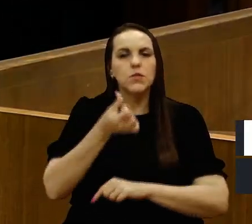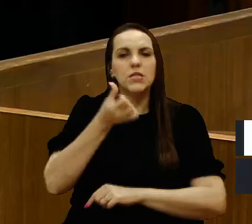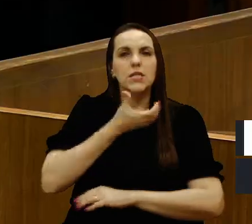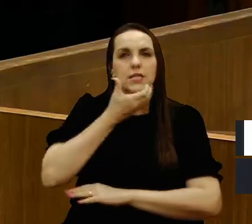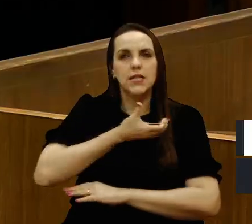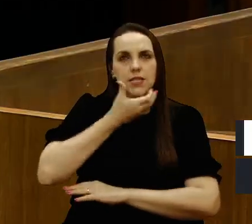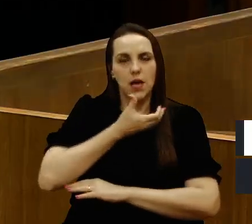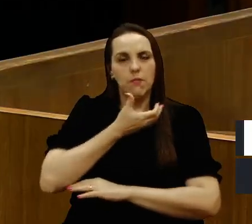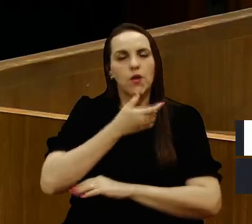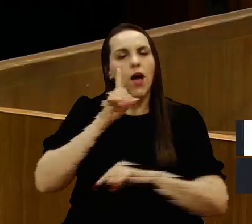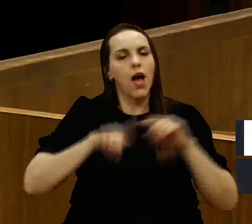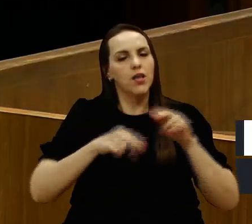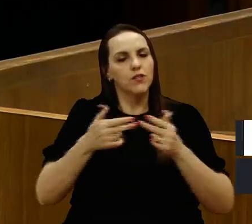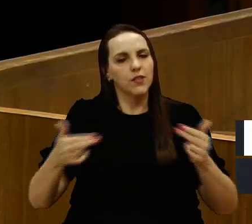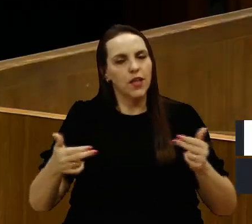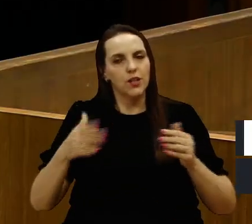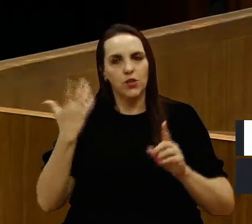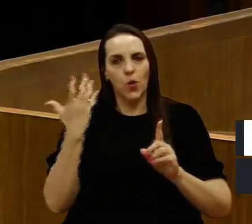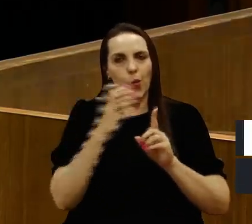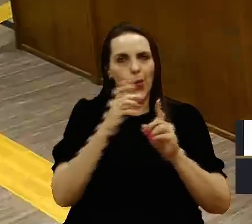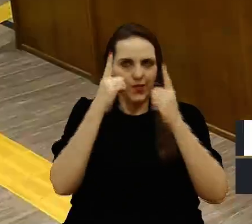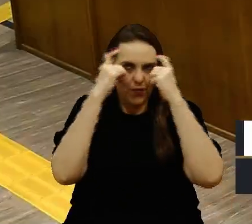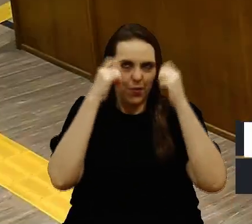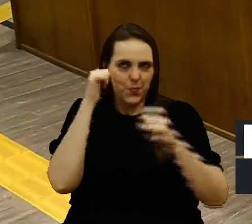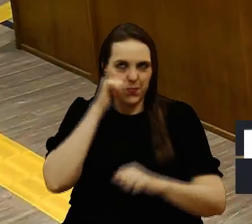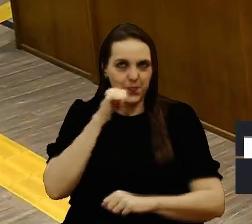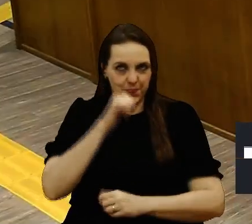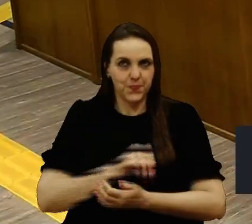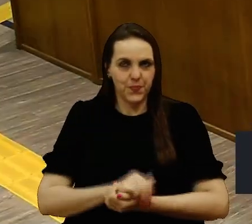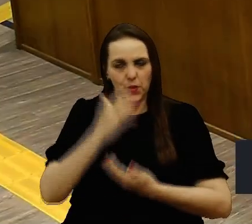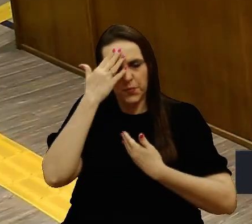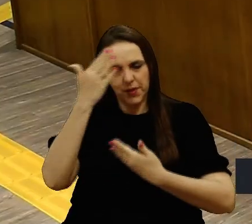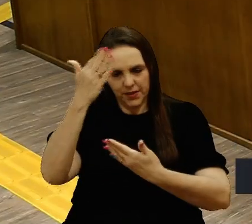de combate à violência contra a mulher. Obrigada. Obrigado, vereadora Rose. Com a palavra, a vereadora